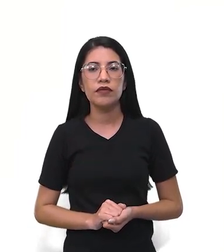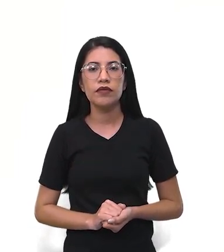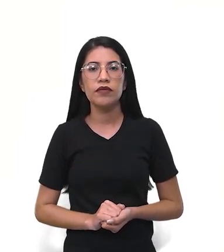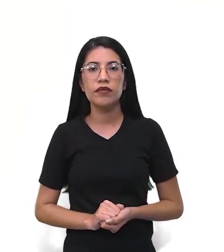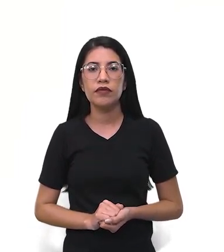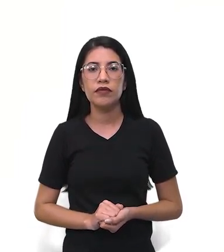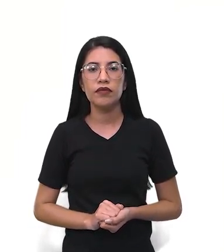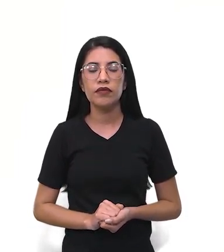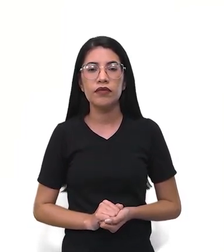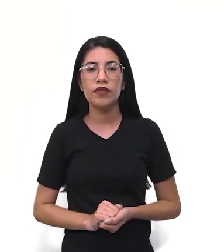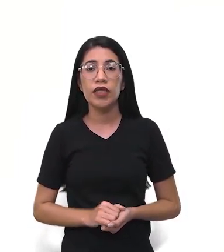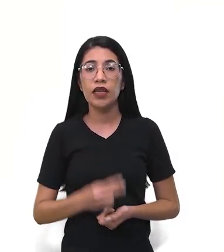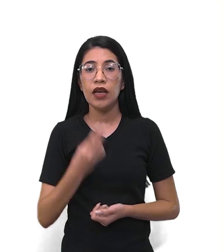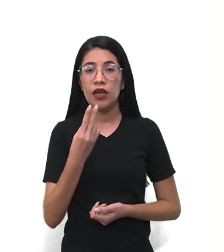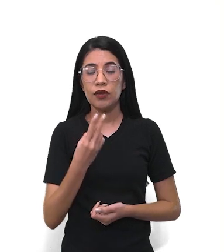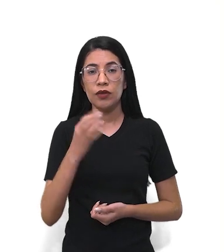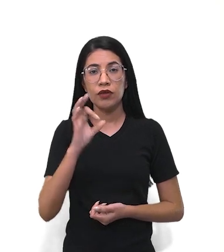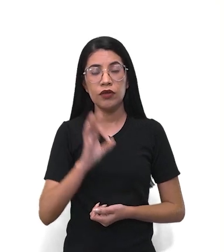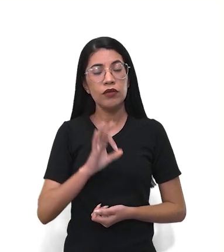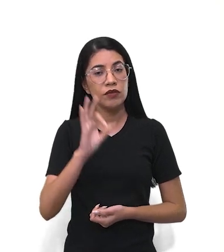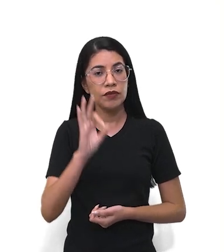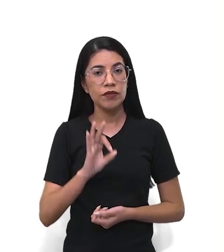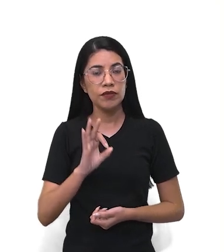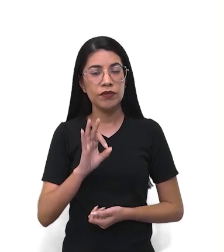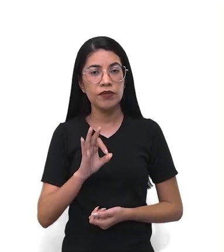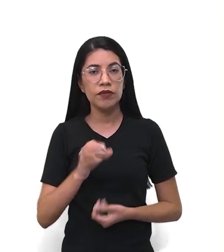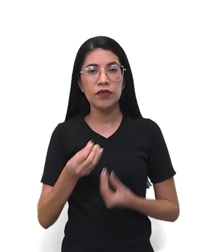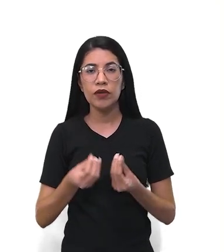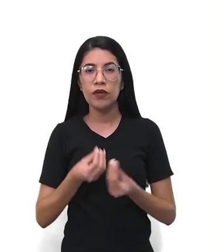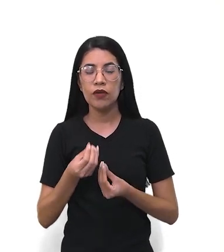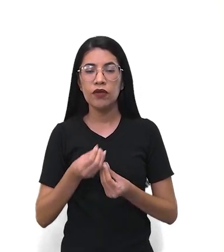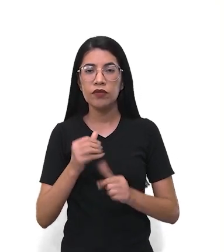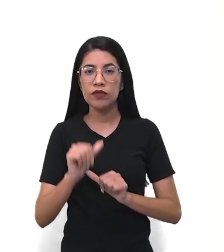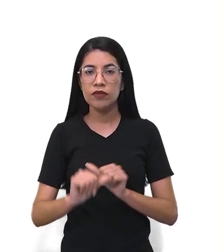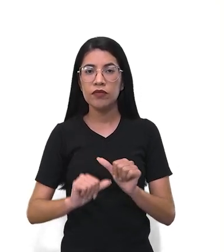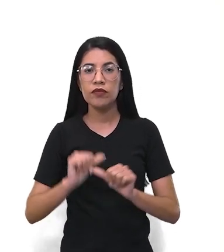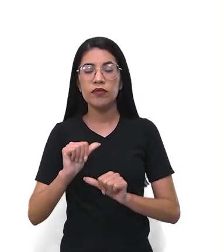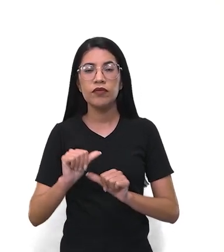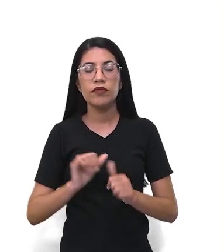A letra E eu tenho 2%, ó. 2%.